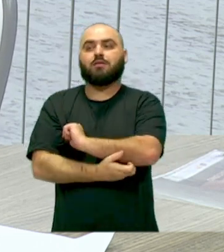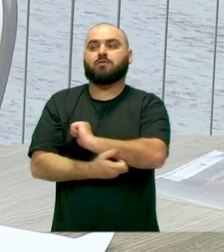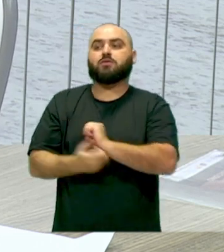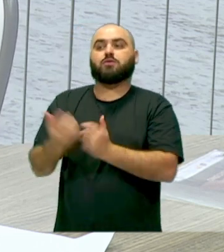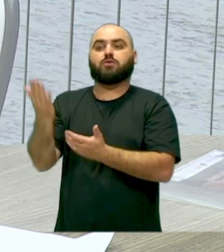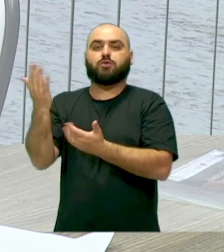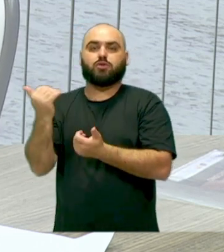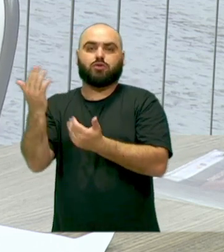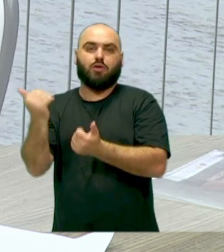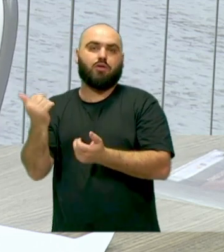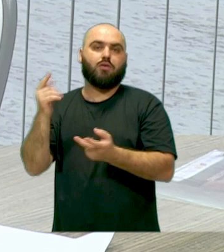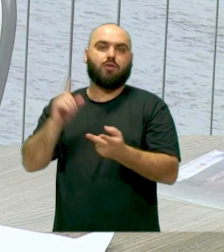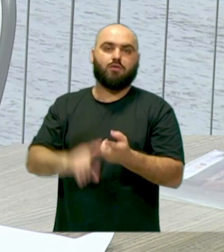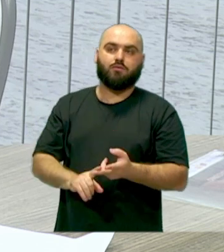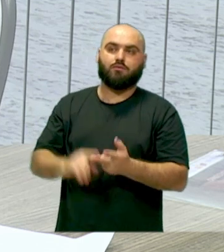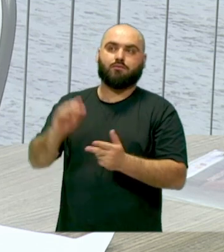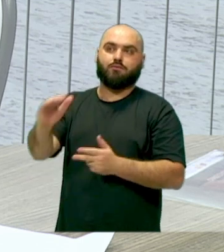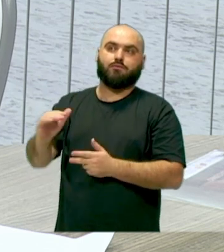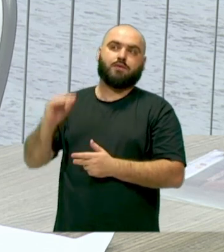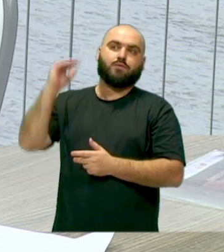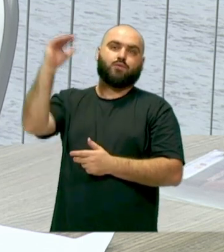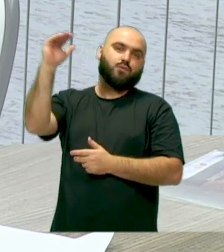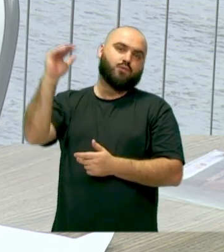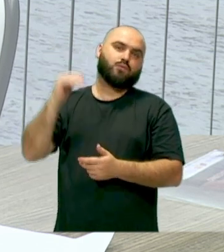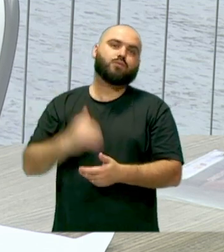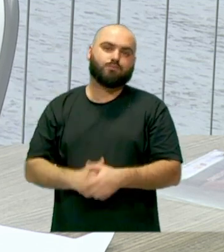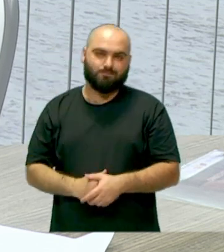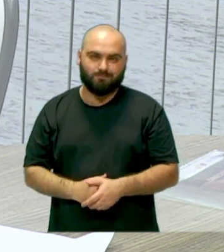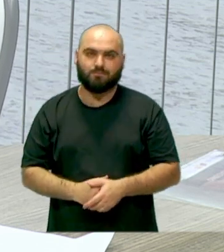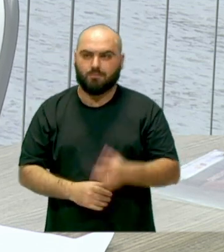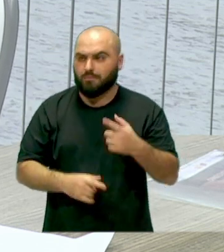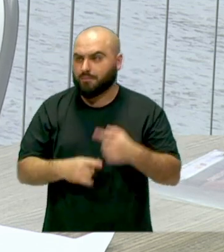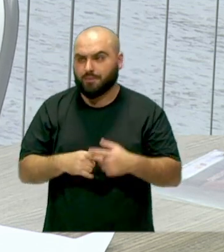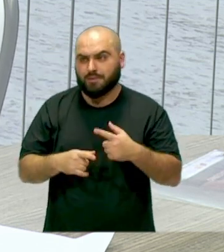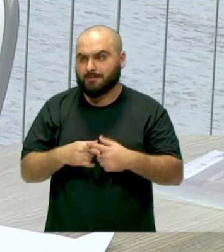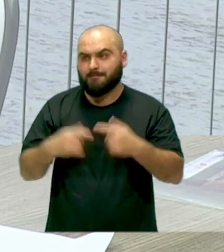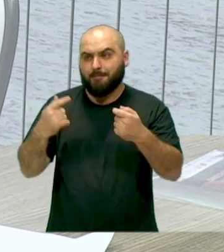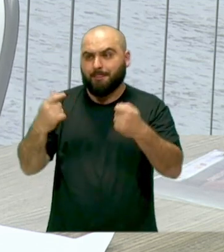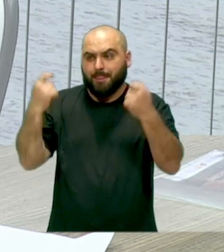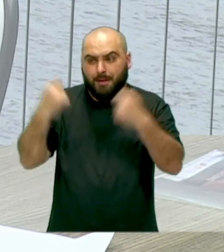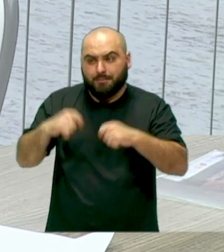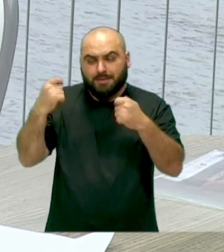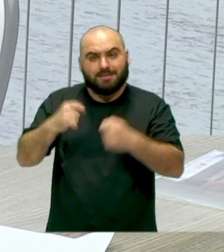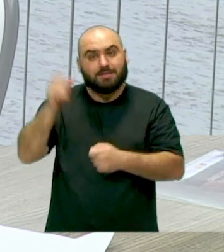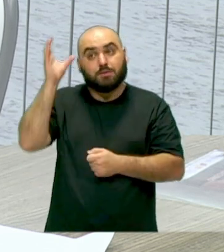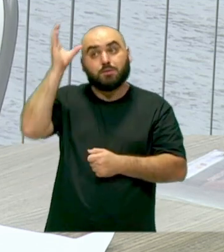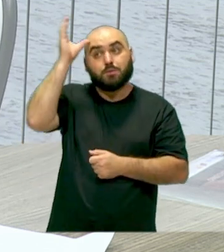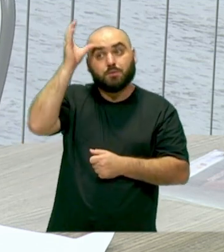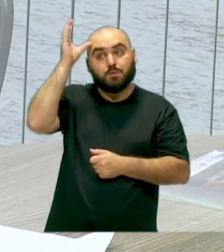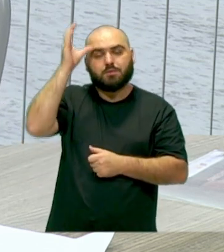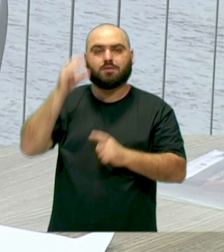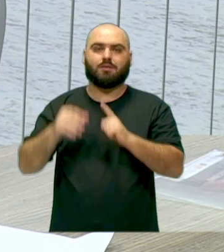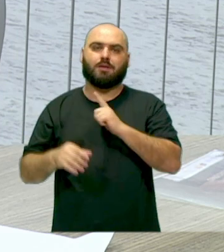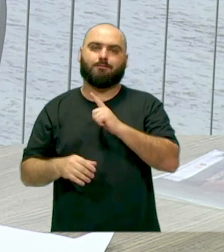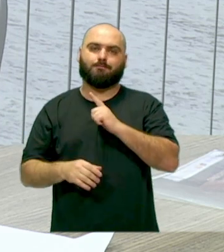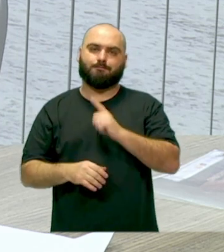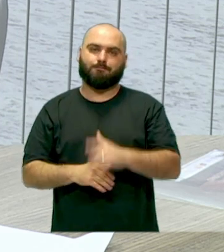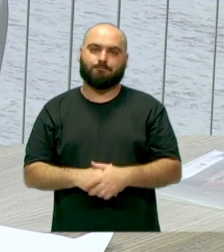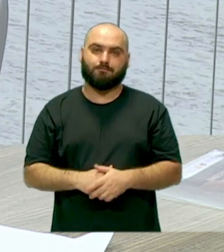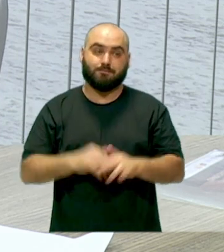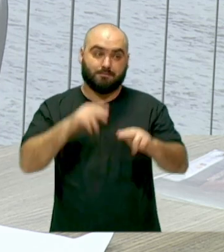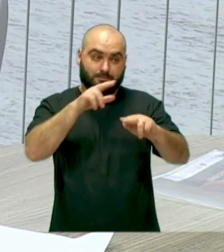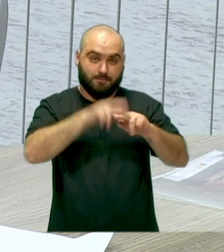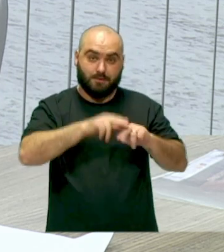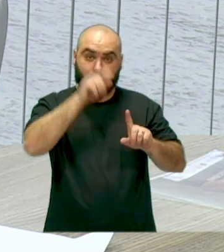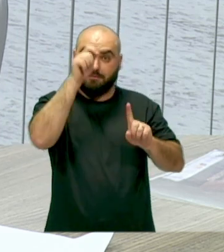jovens, nossos adultos, porque precisa haver uma consciência, né? Então, daí o mês da